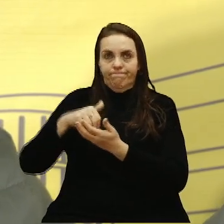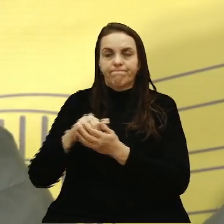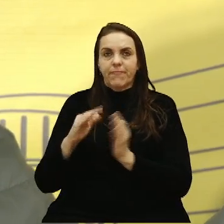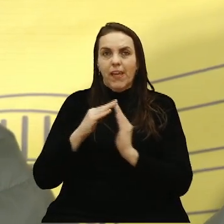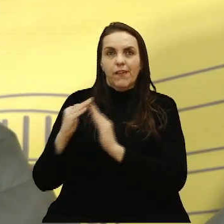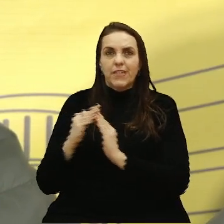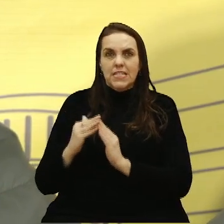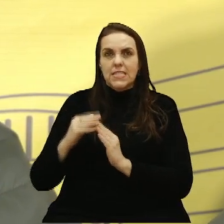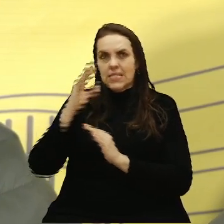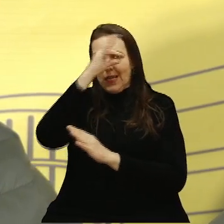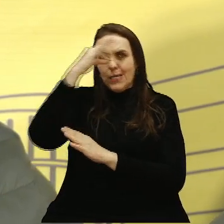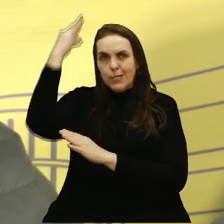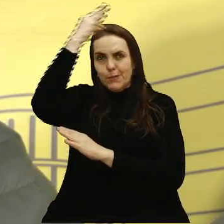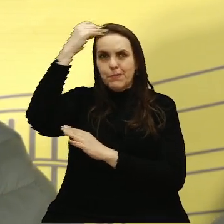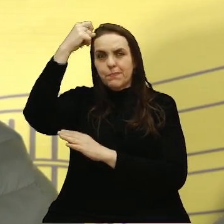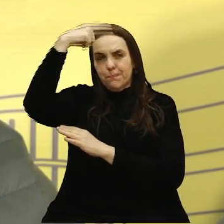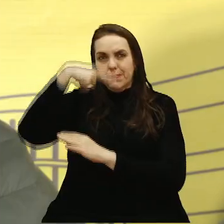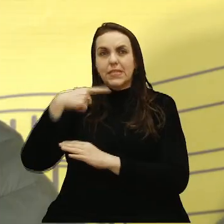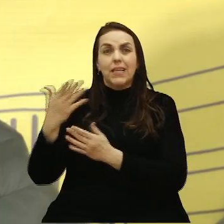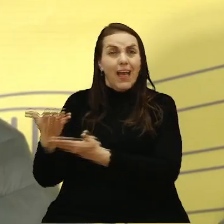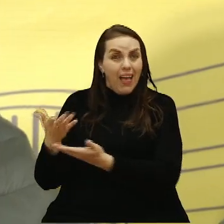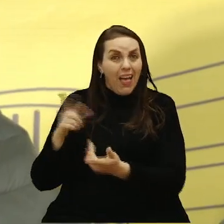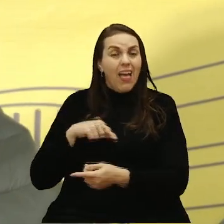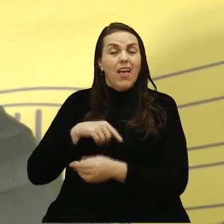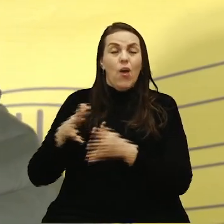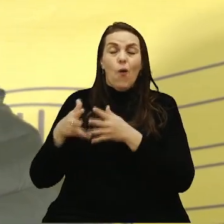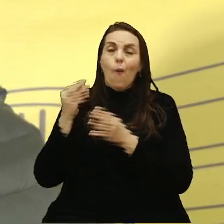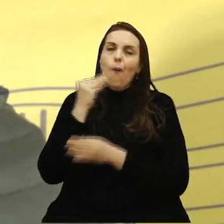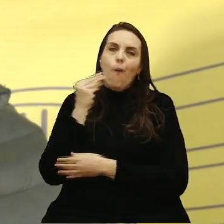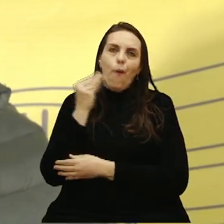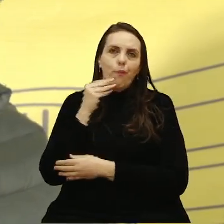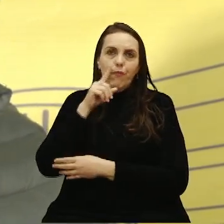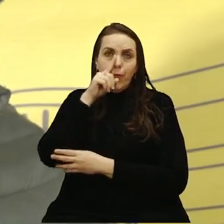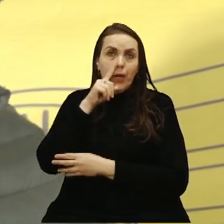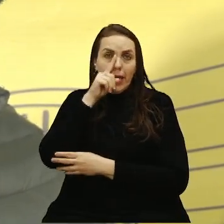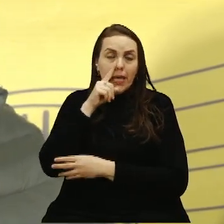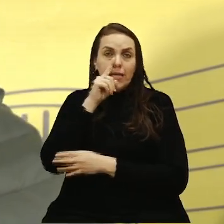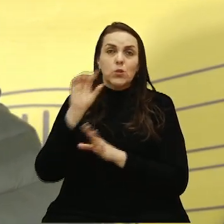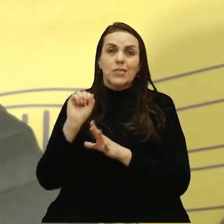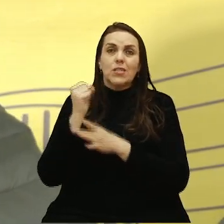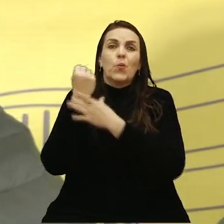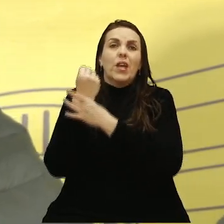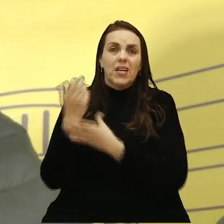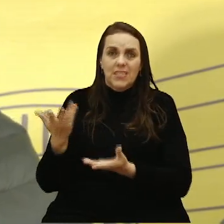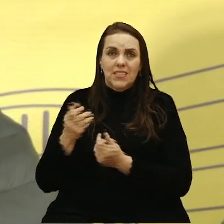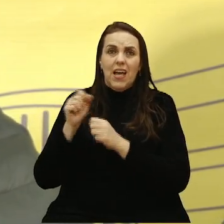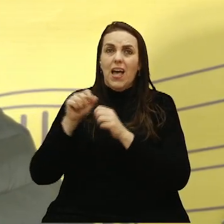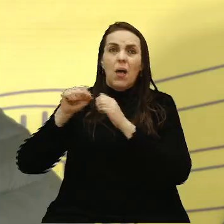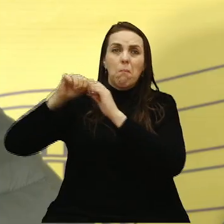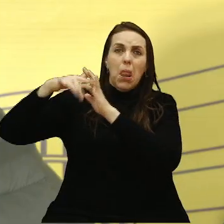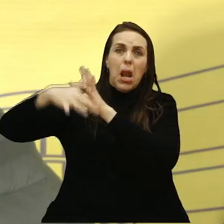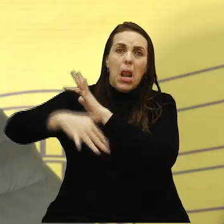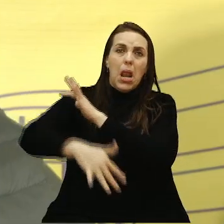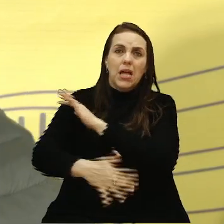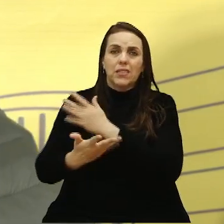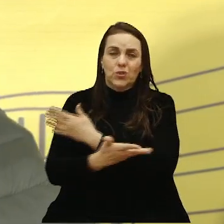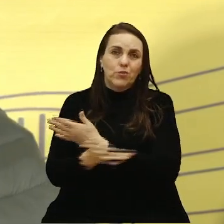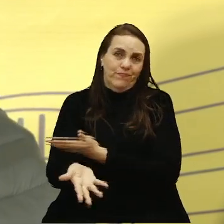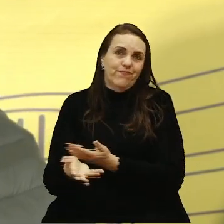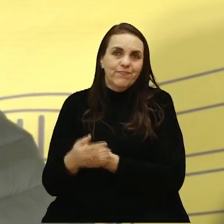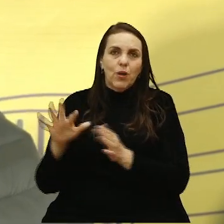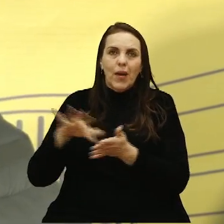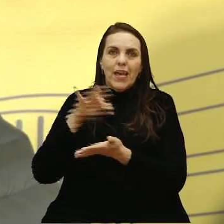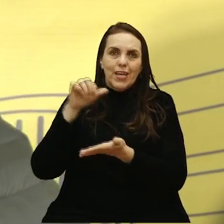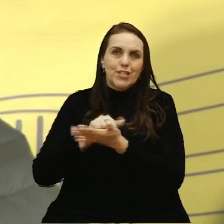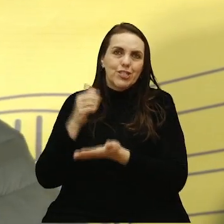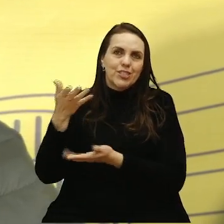centro espírita, porque, obviamente, está oferecendo risco para eles, insegurança, e o lixo cai todo para a propriedade ali do centro espírita. Então, também fica registrado